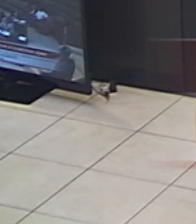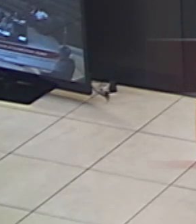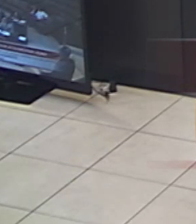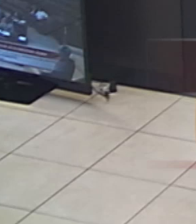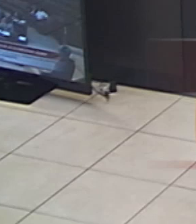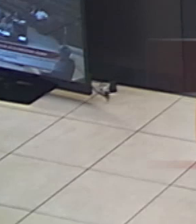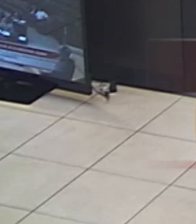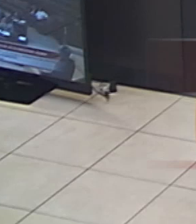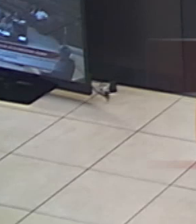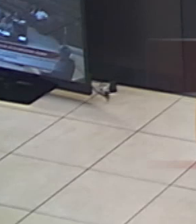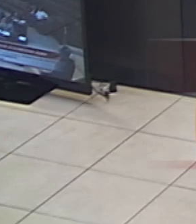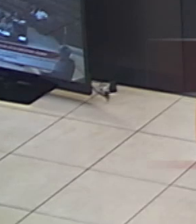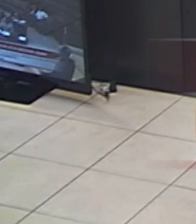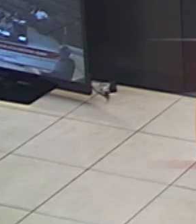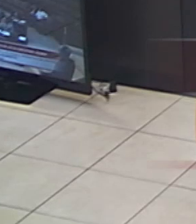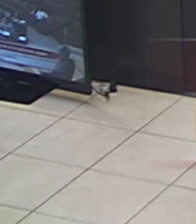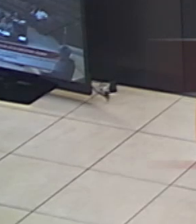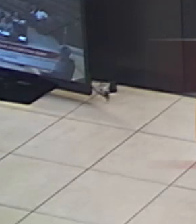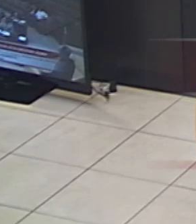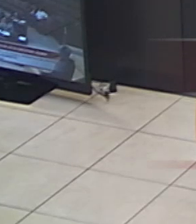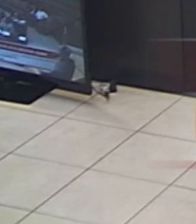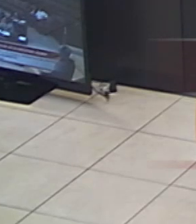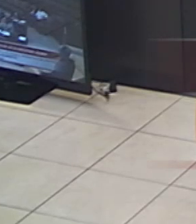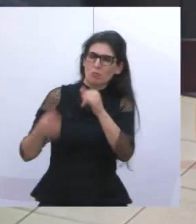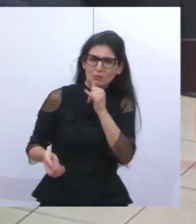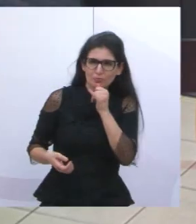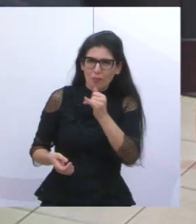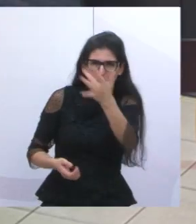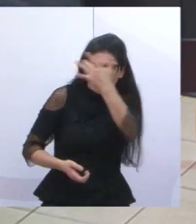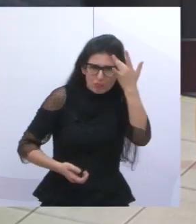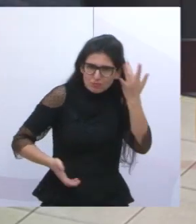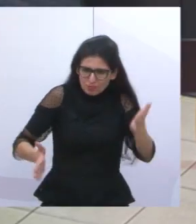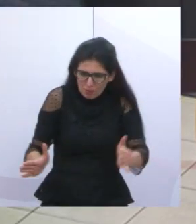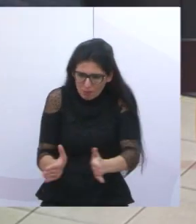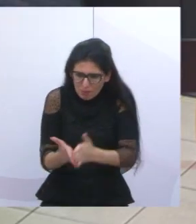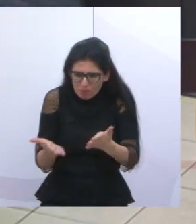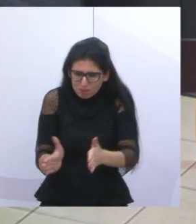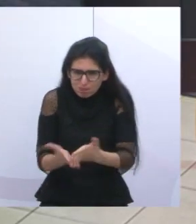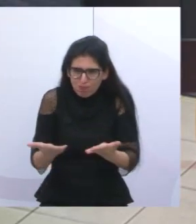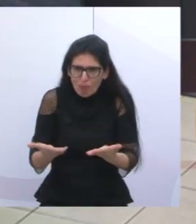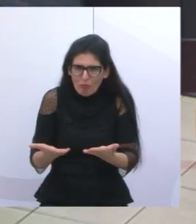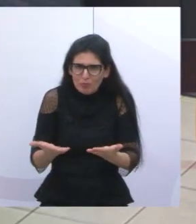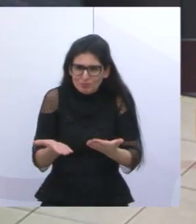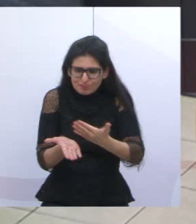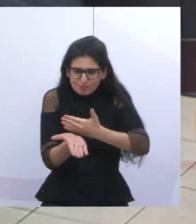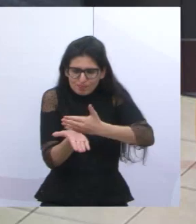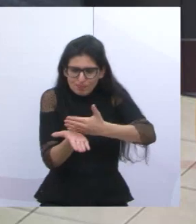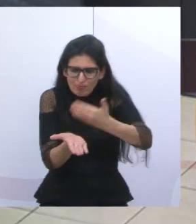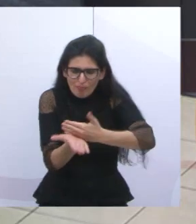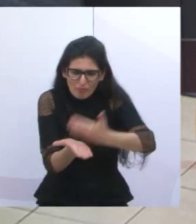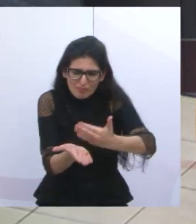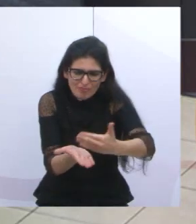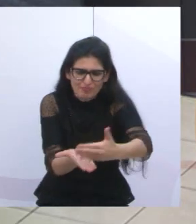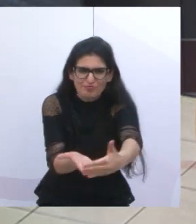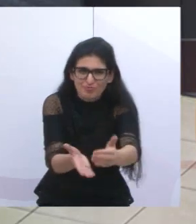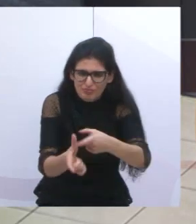e a gente deixar, principalmente pessoas, os mais carentes, com carnê. Tem gente que vai com carnê vai até 2068.